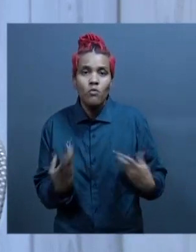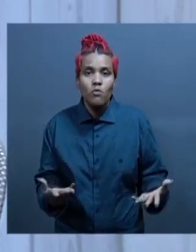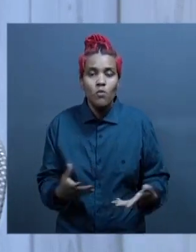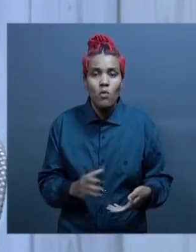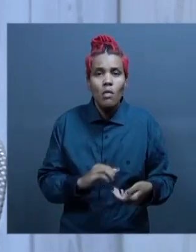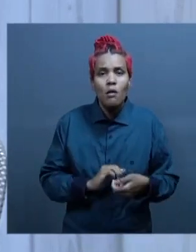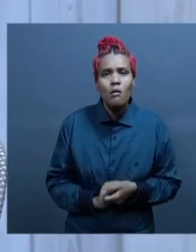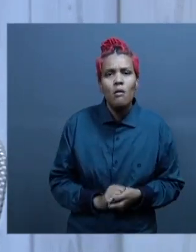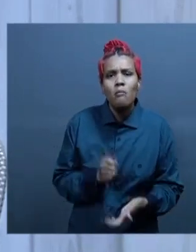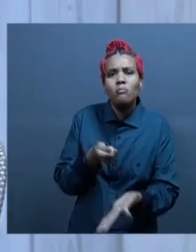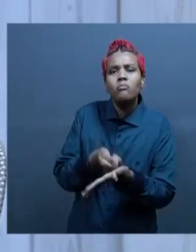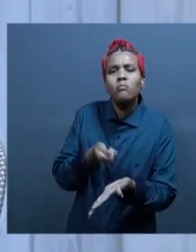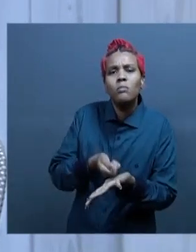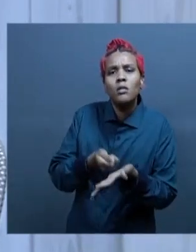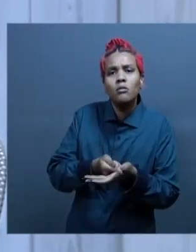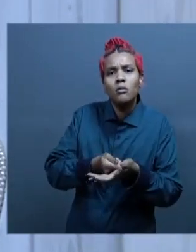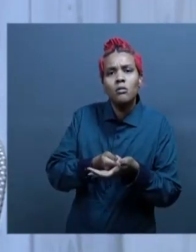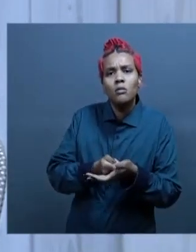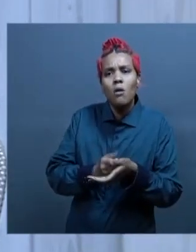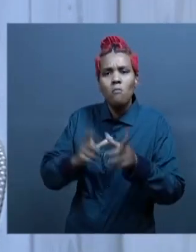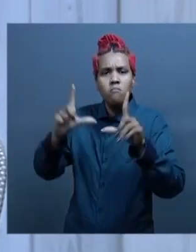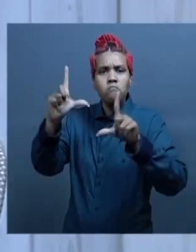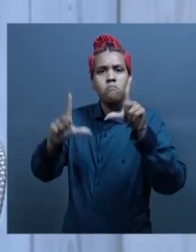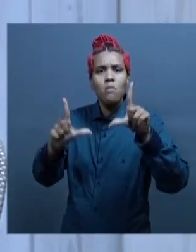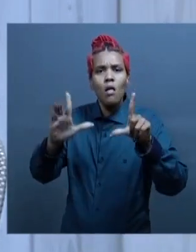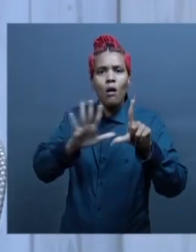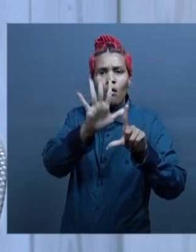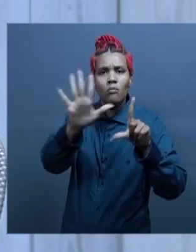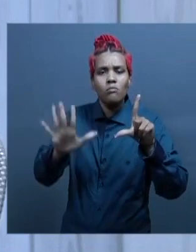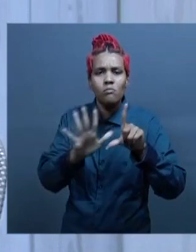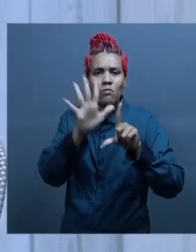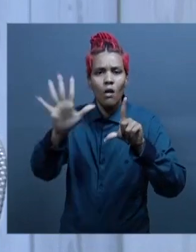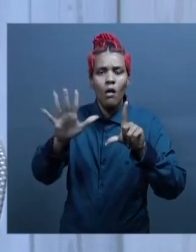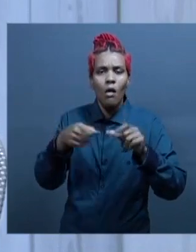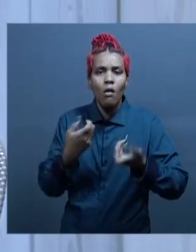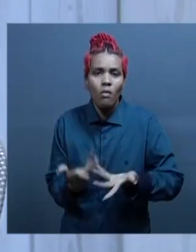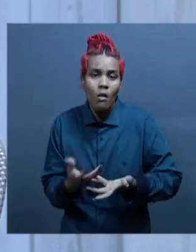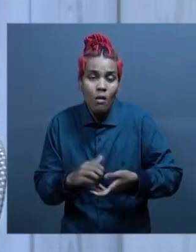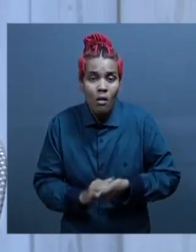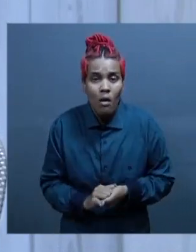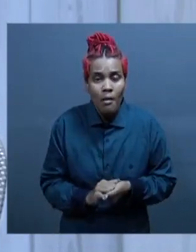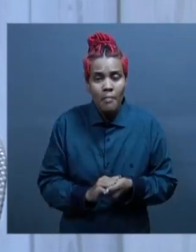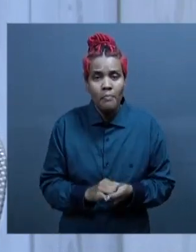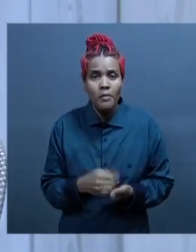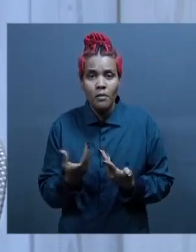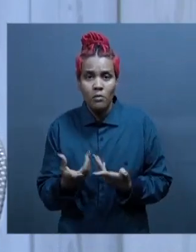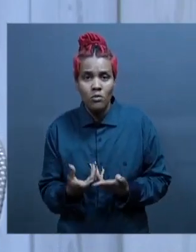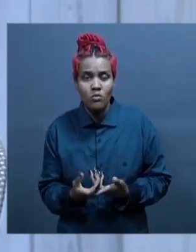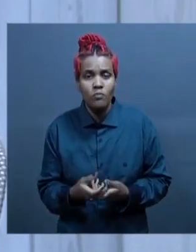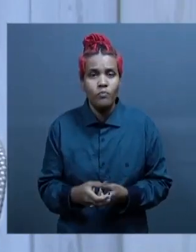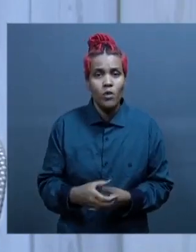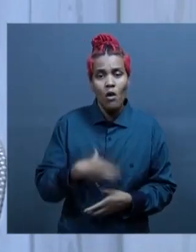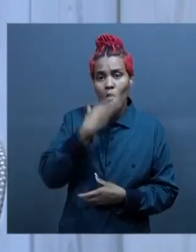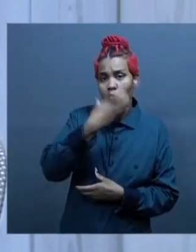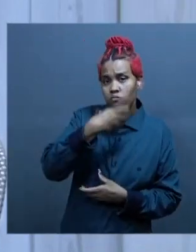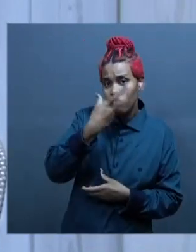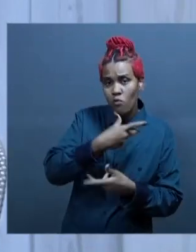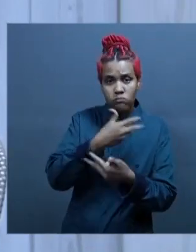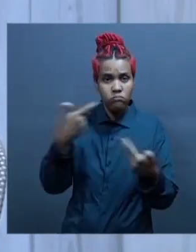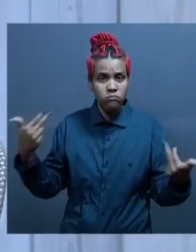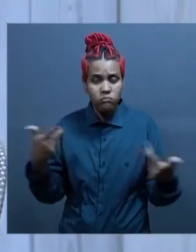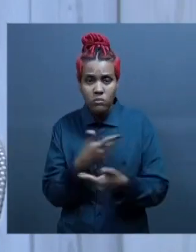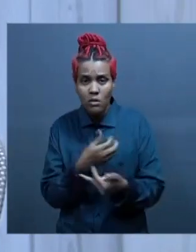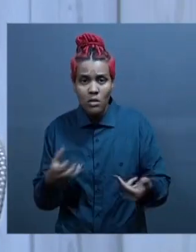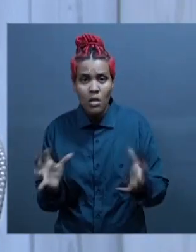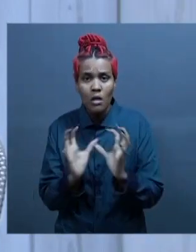qualidade para 17 produtos frutas e hortaliças quem traz mais informações é o repórter júnior cartel